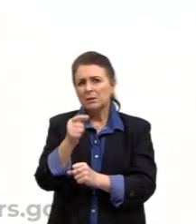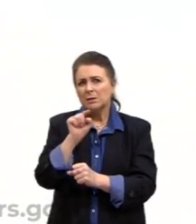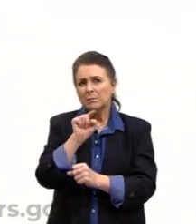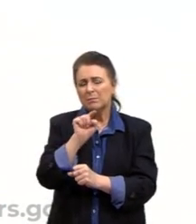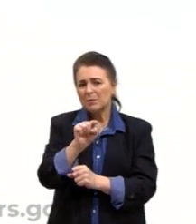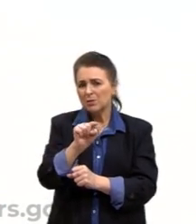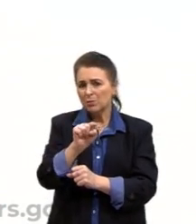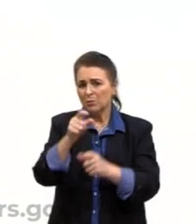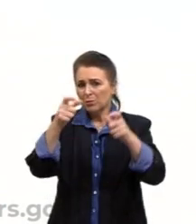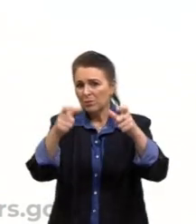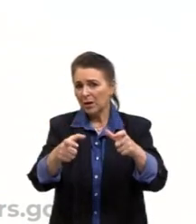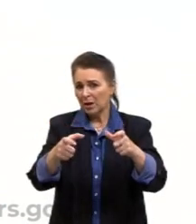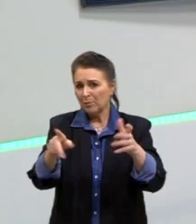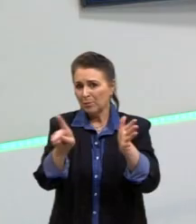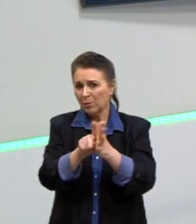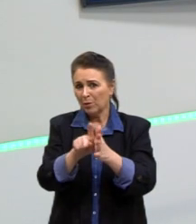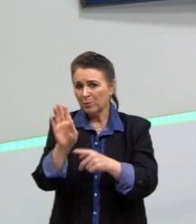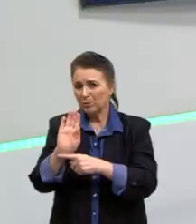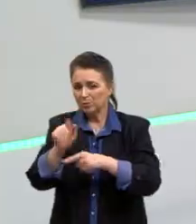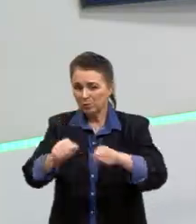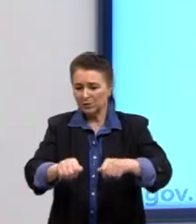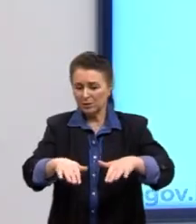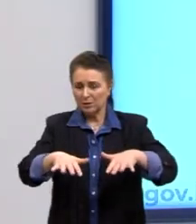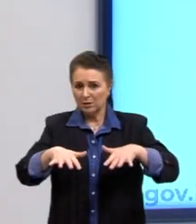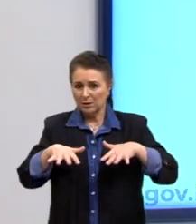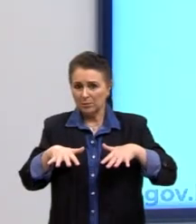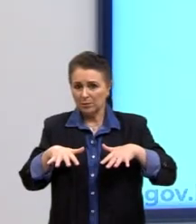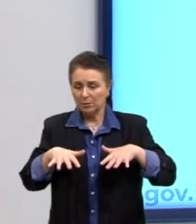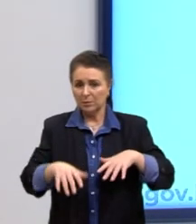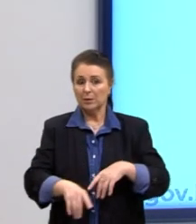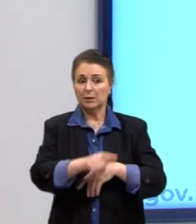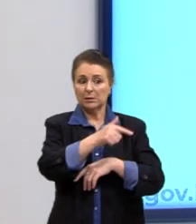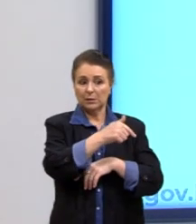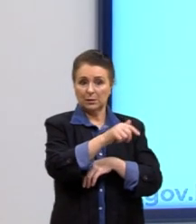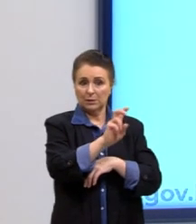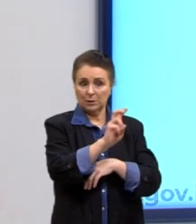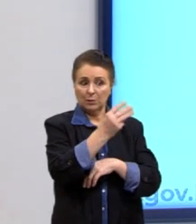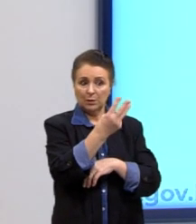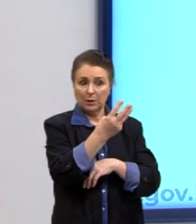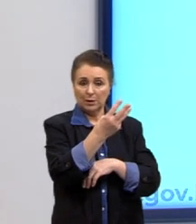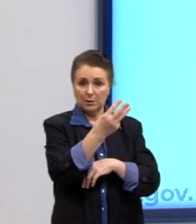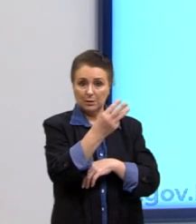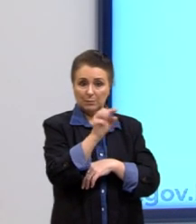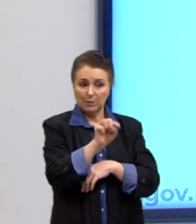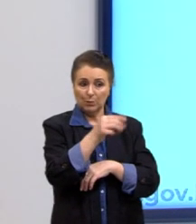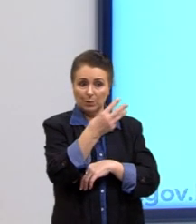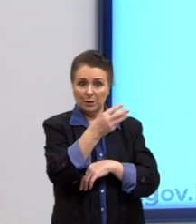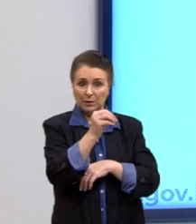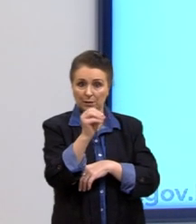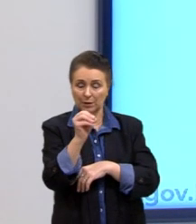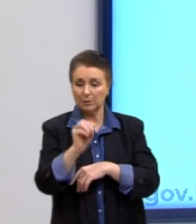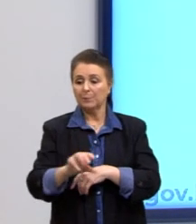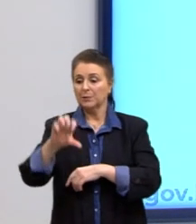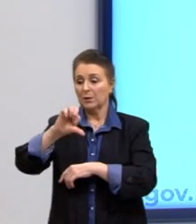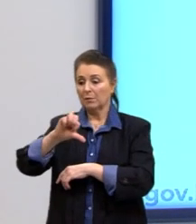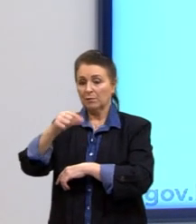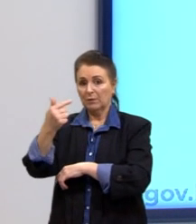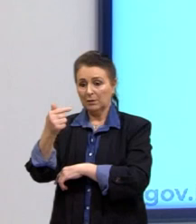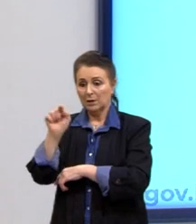1.000 salas. Olha como diminui de 75, né, 3.300, em